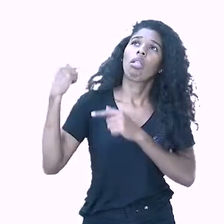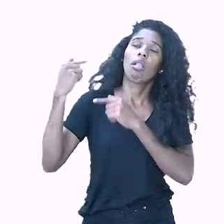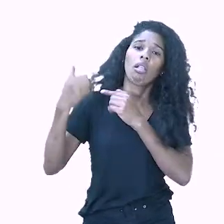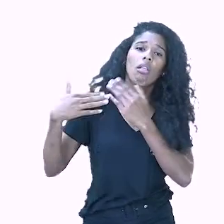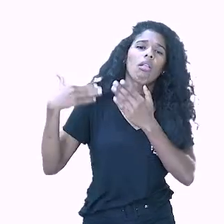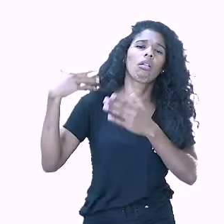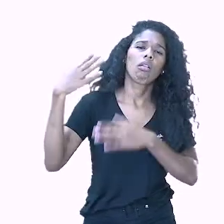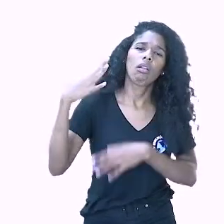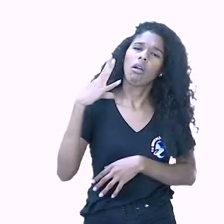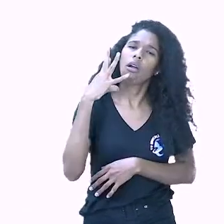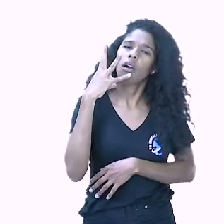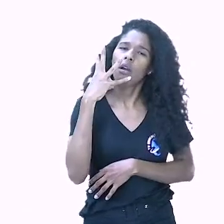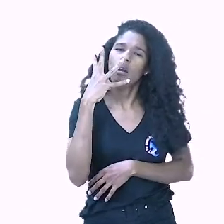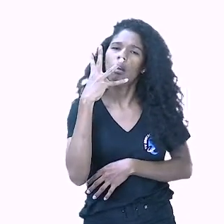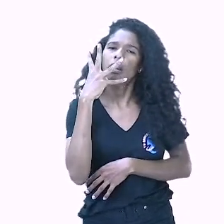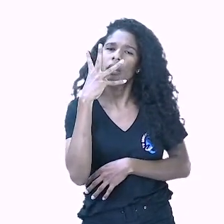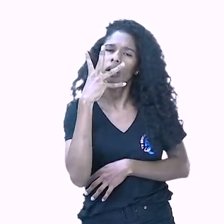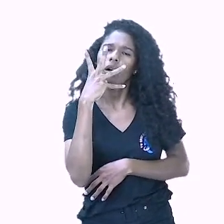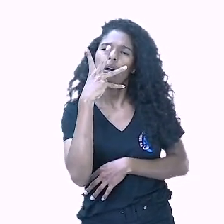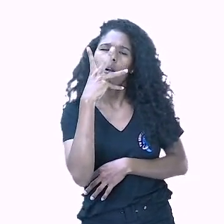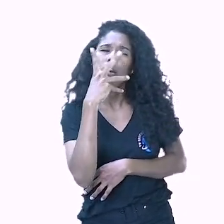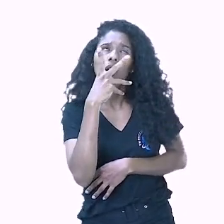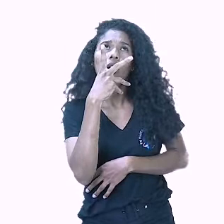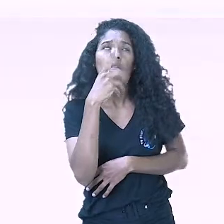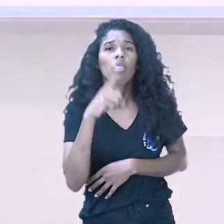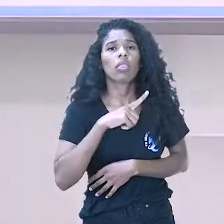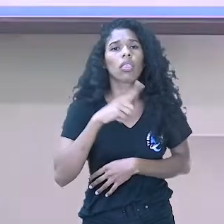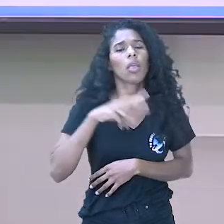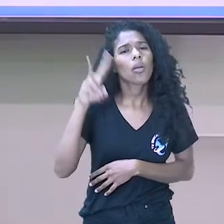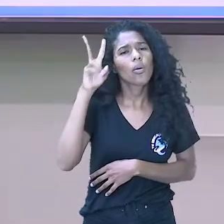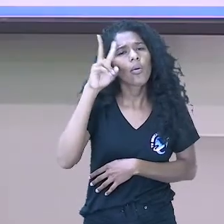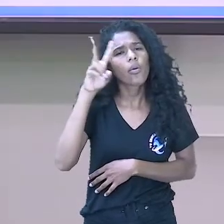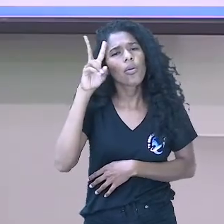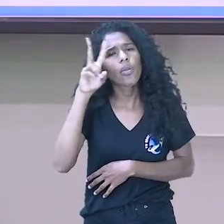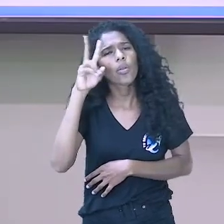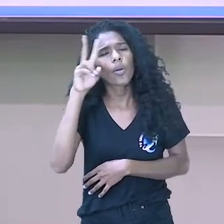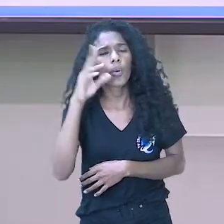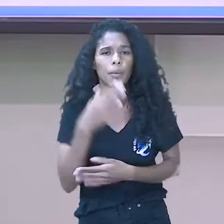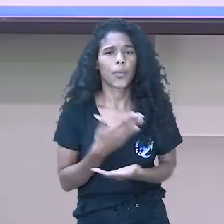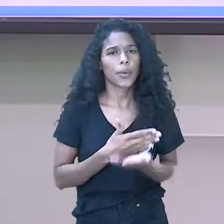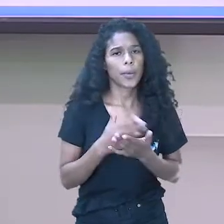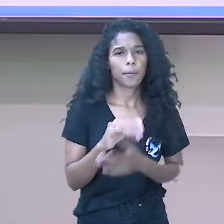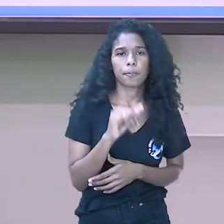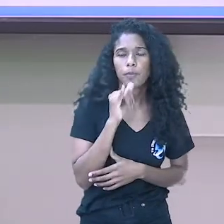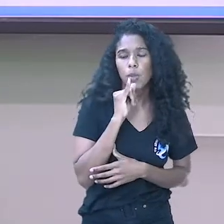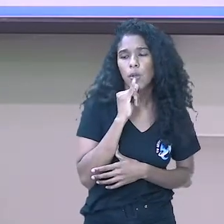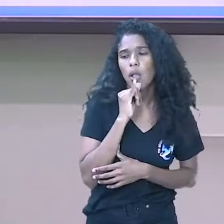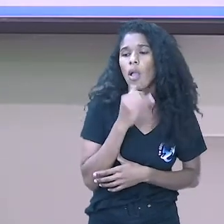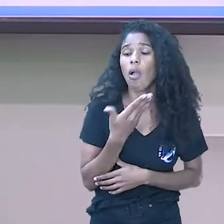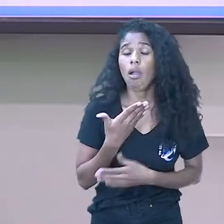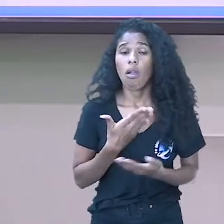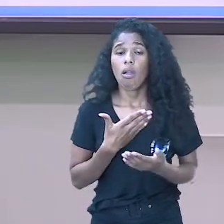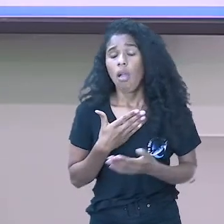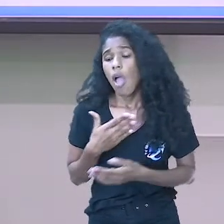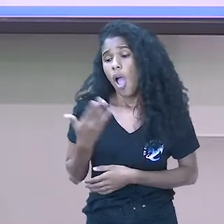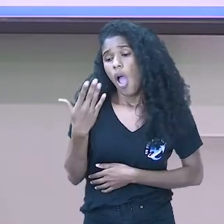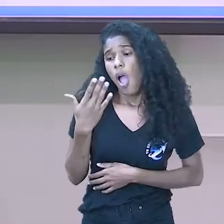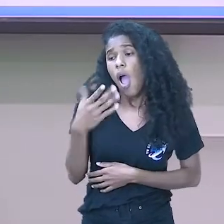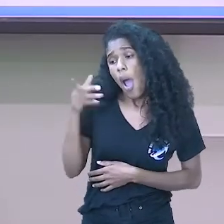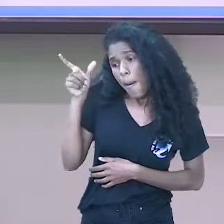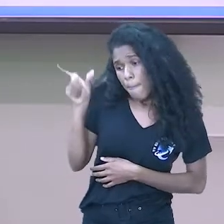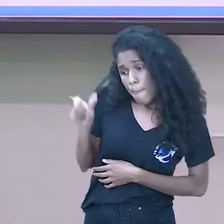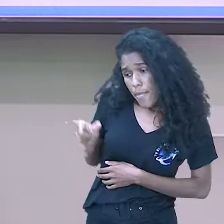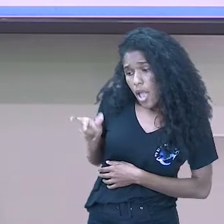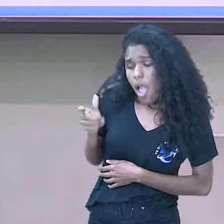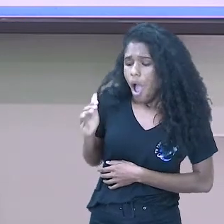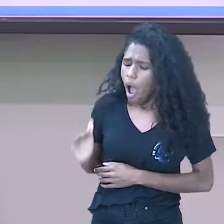porque ele tem uma história que começa, por exemplo, quando a pessoa é criança e vai contar a história toda